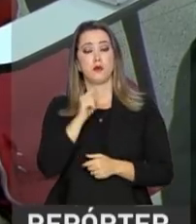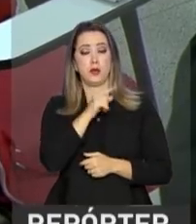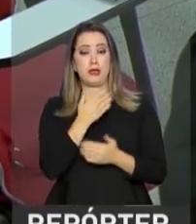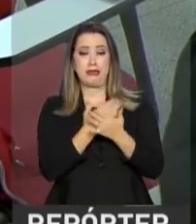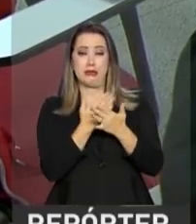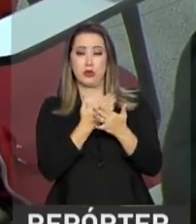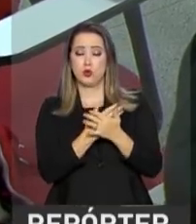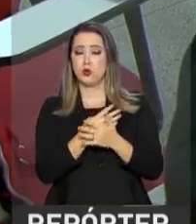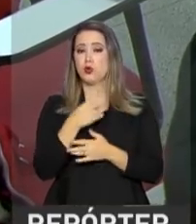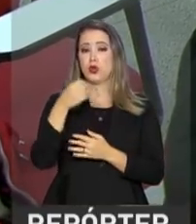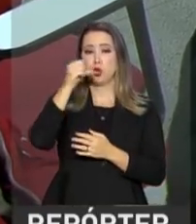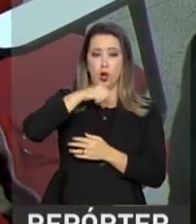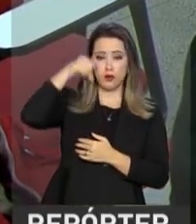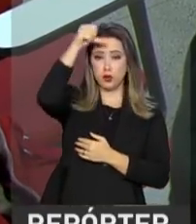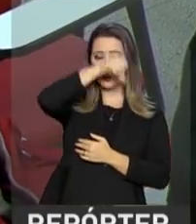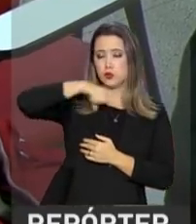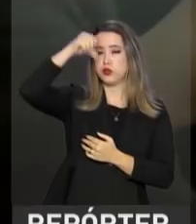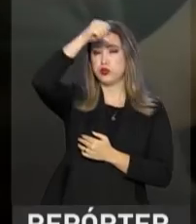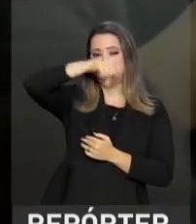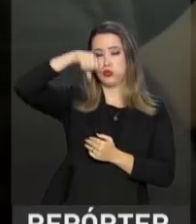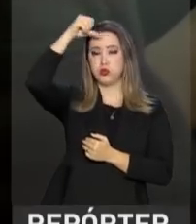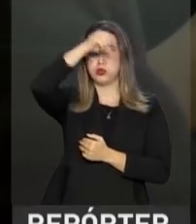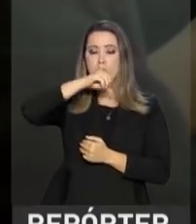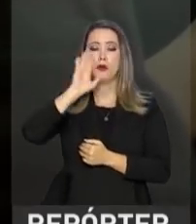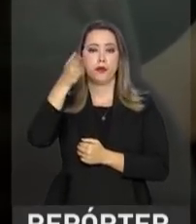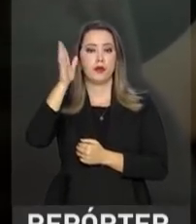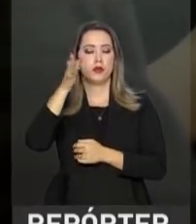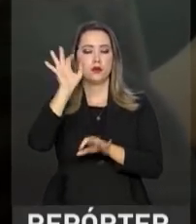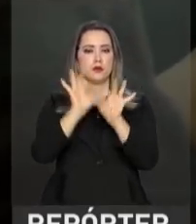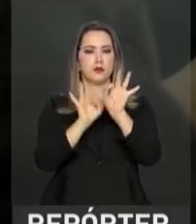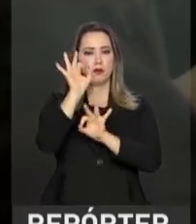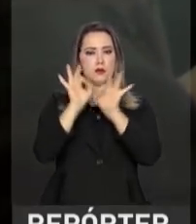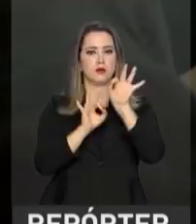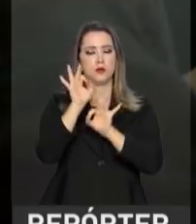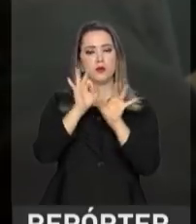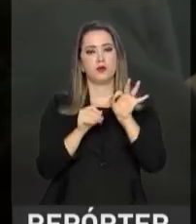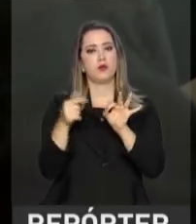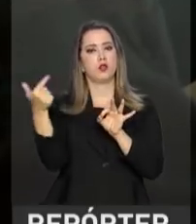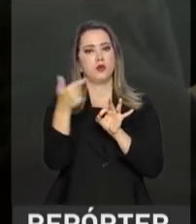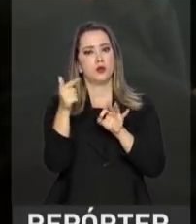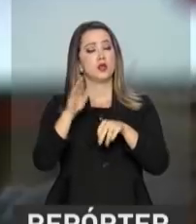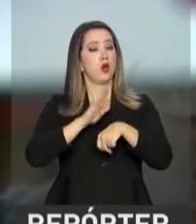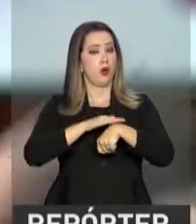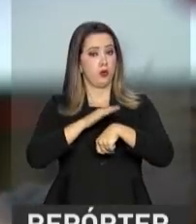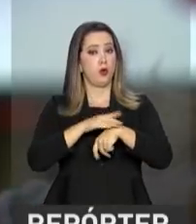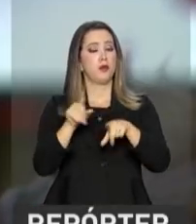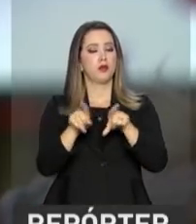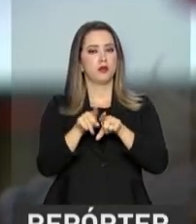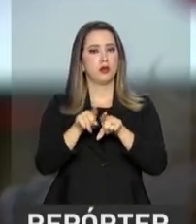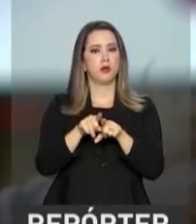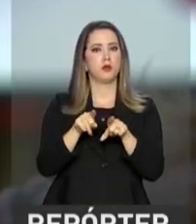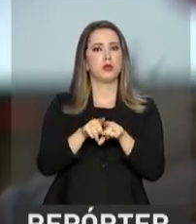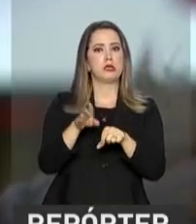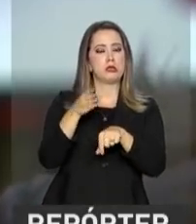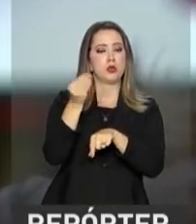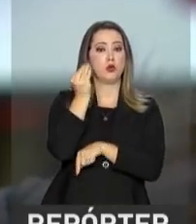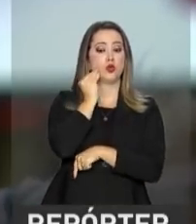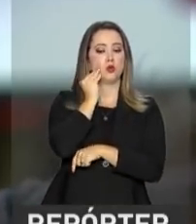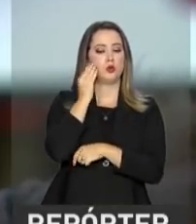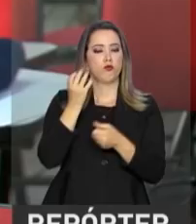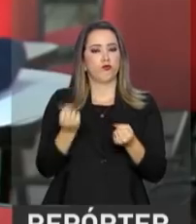ela estuda pelo menos nove horas por dia e já está se preparando para a segunda etapa de testes de aptidão